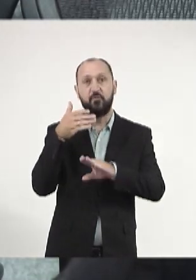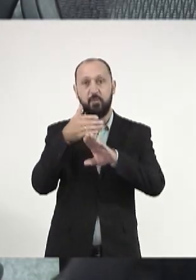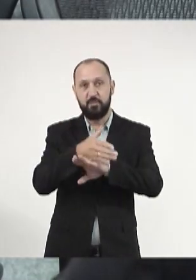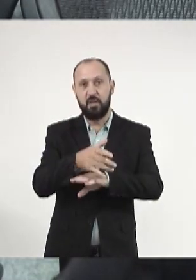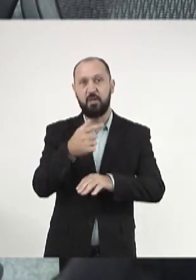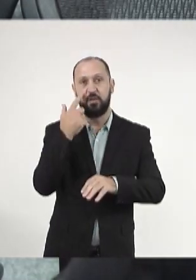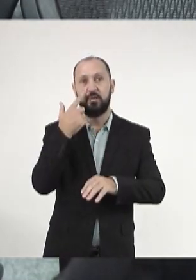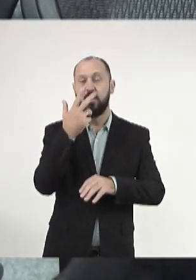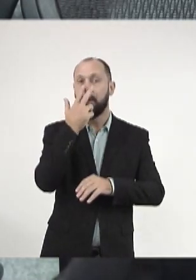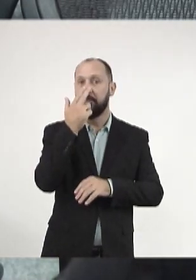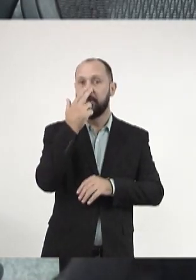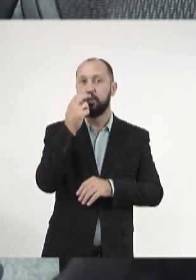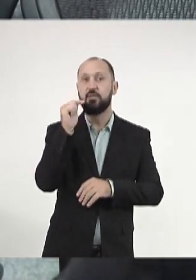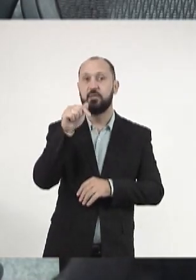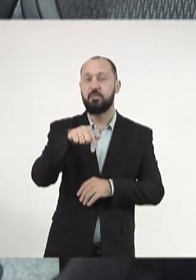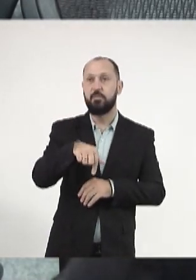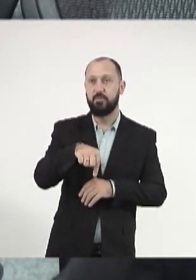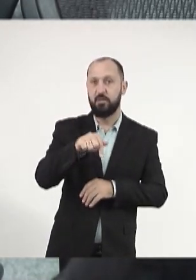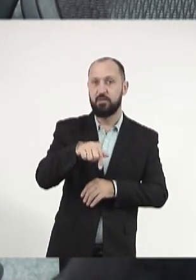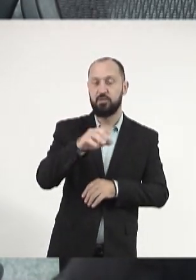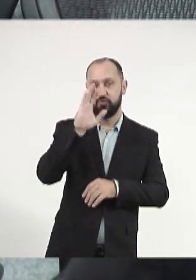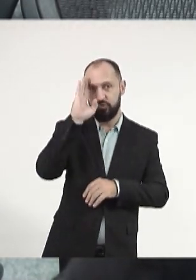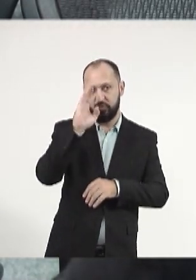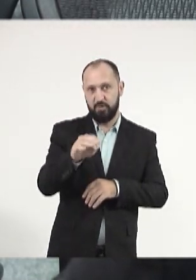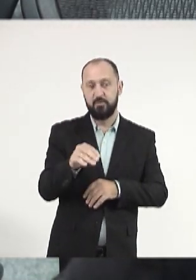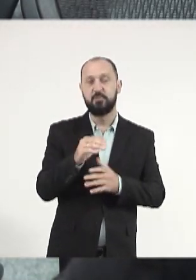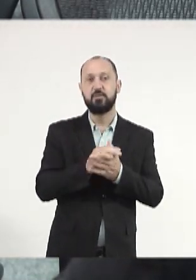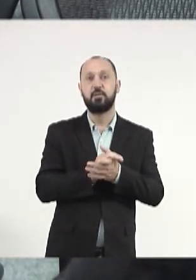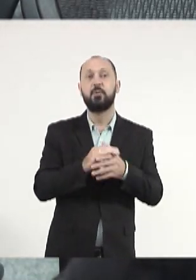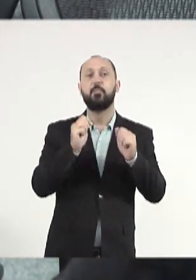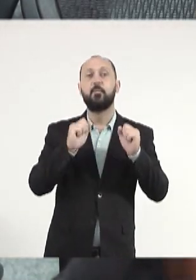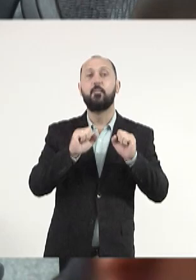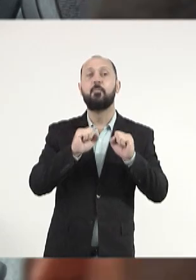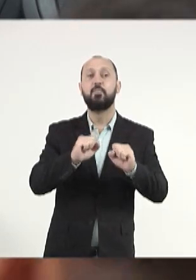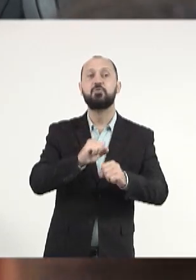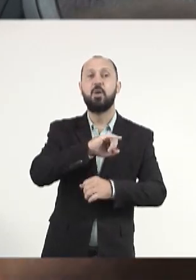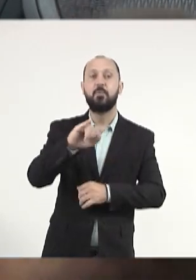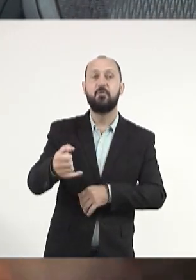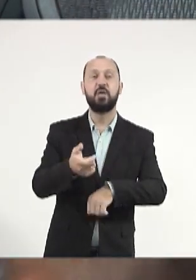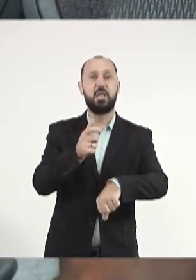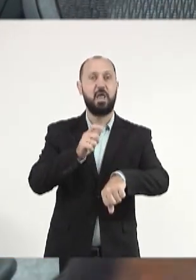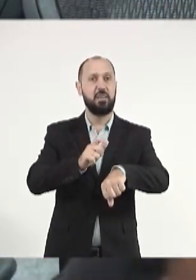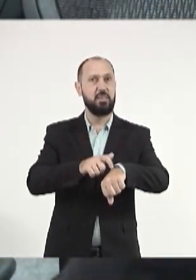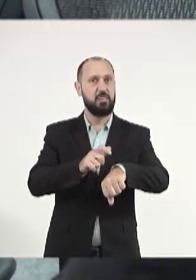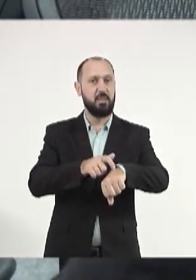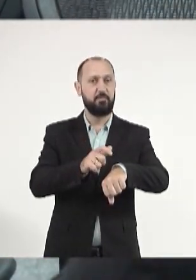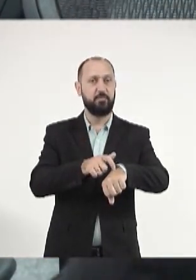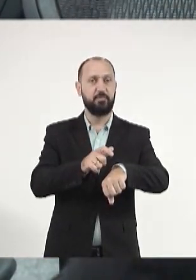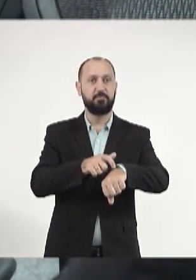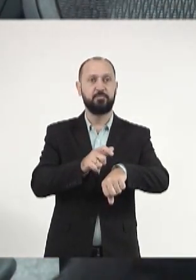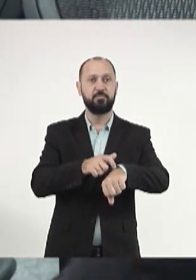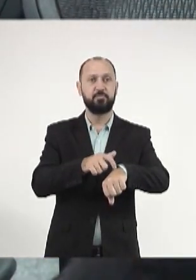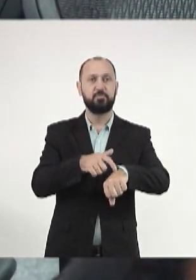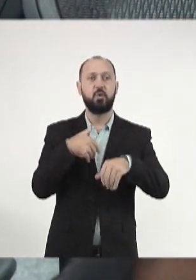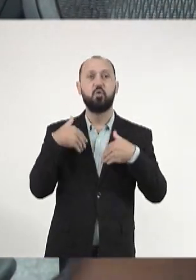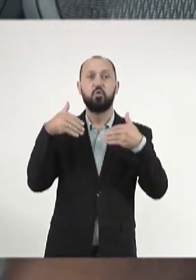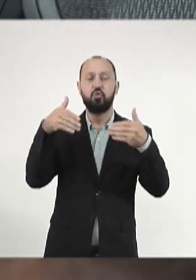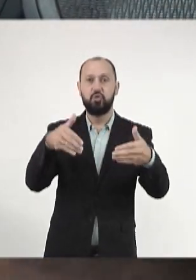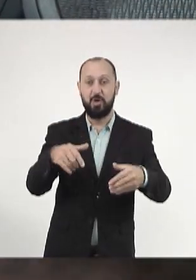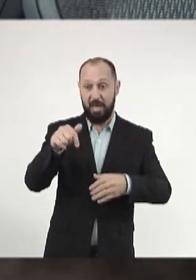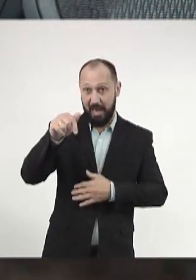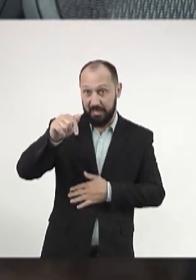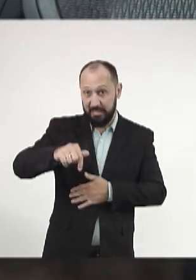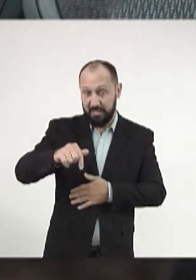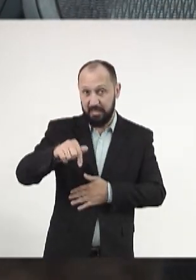estar lá, e me parece que vem direto para cá. Portanto, podíamos aproveitar o tempo entre a chegada deles